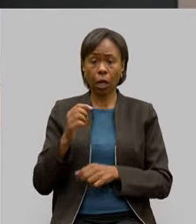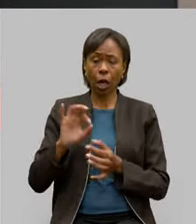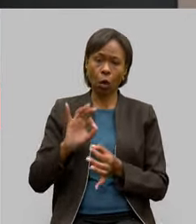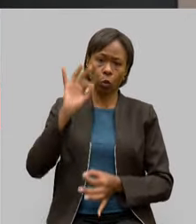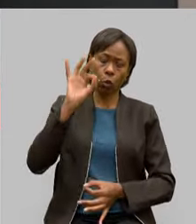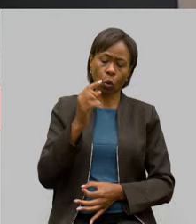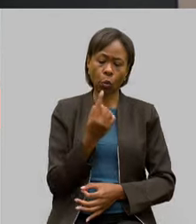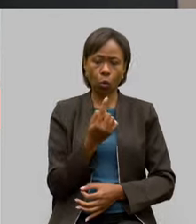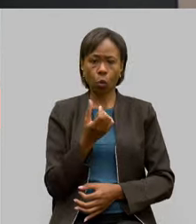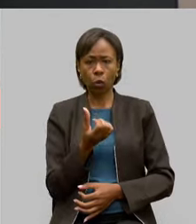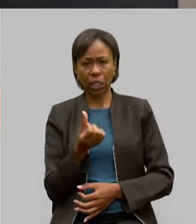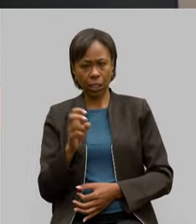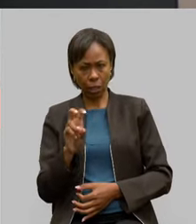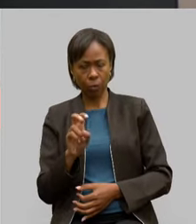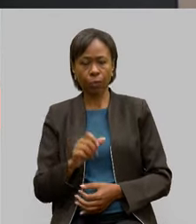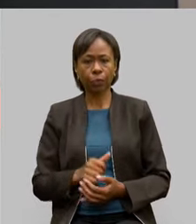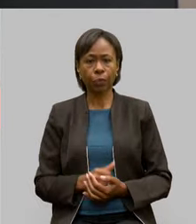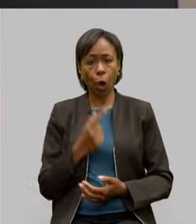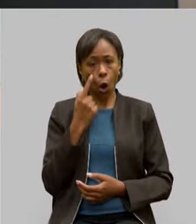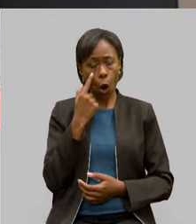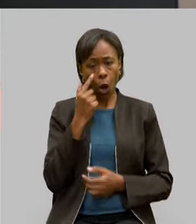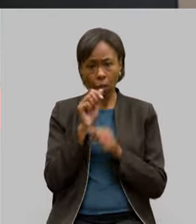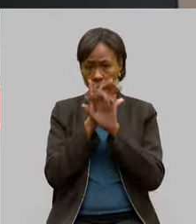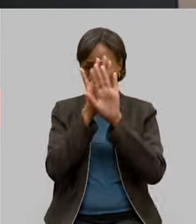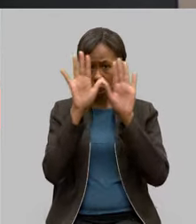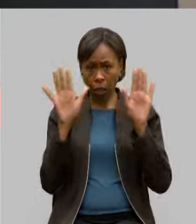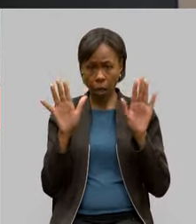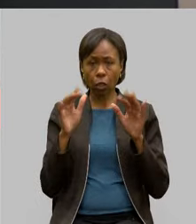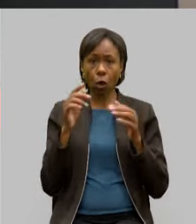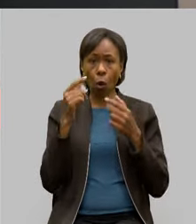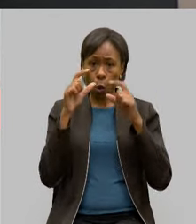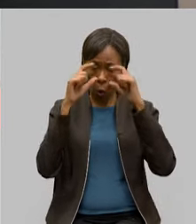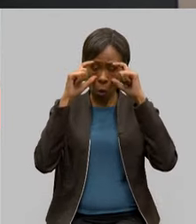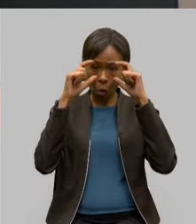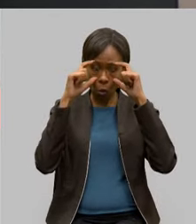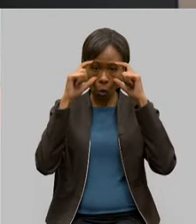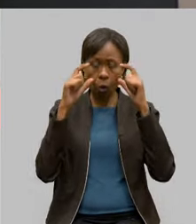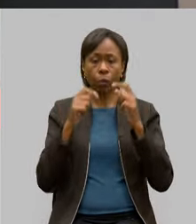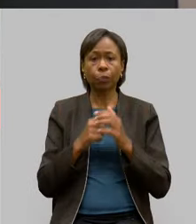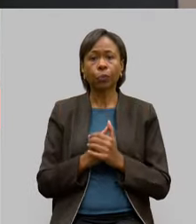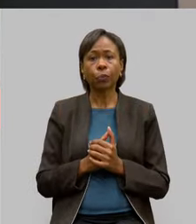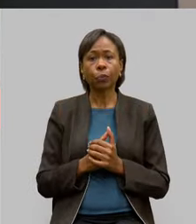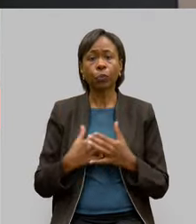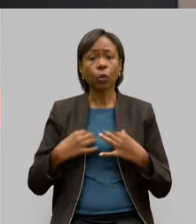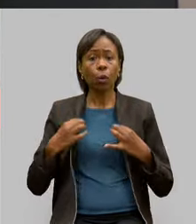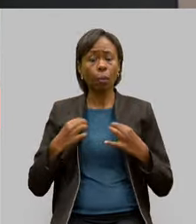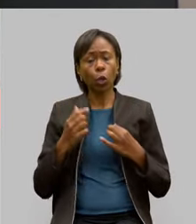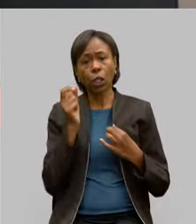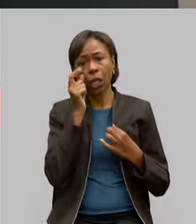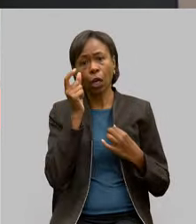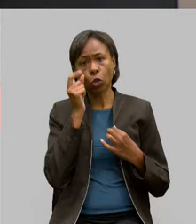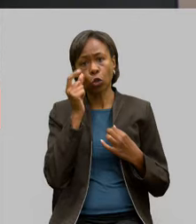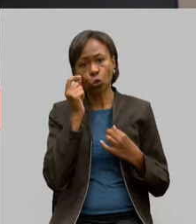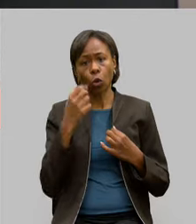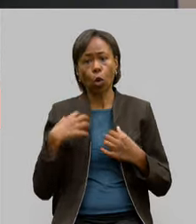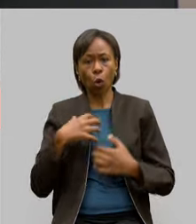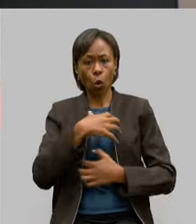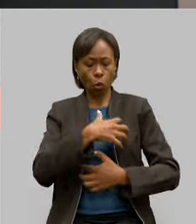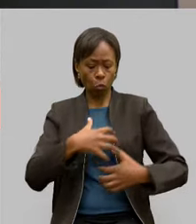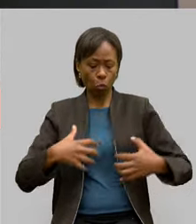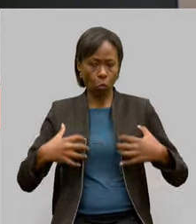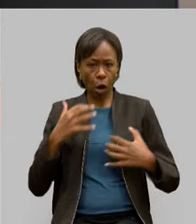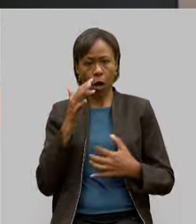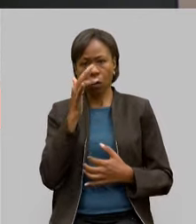m e olhos claros tô usando um óculos tô usando uma blusa azul de fundo com os florais